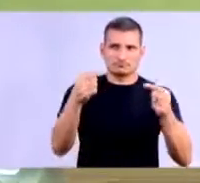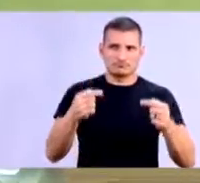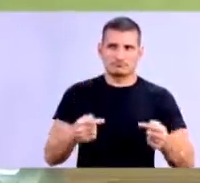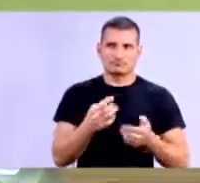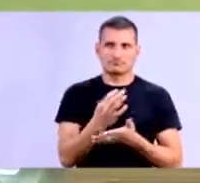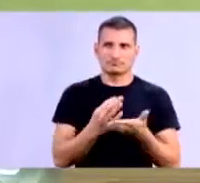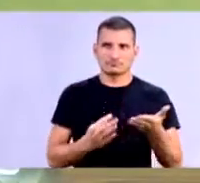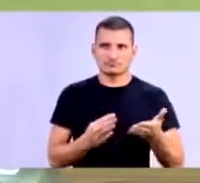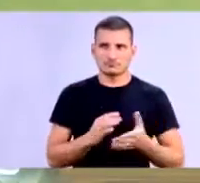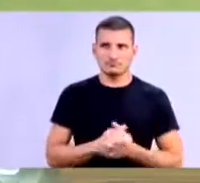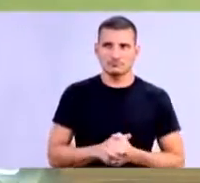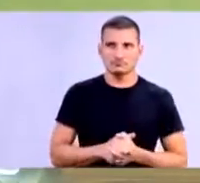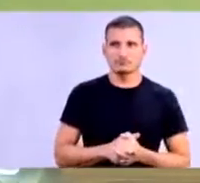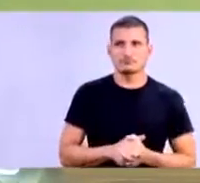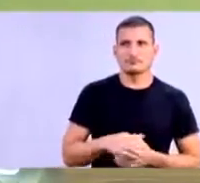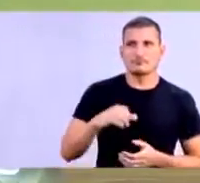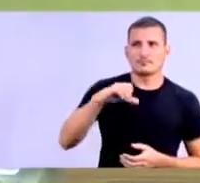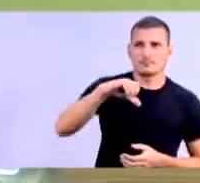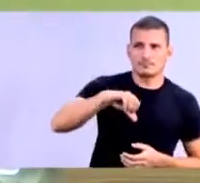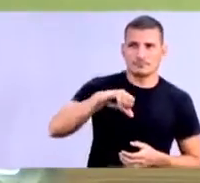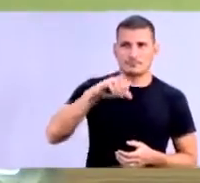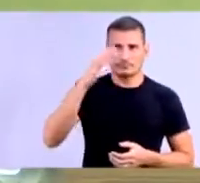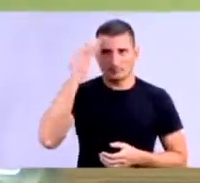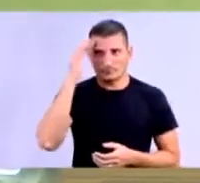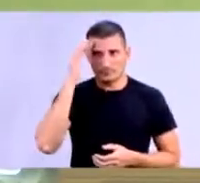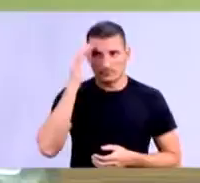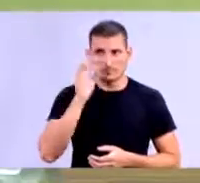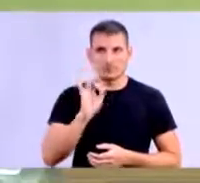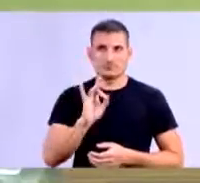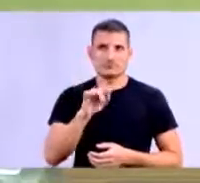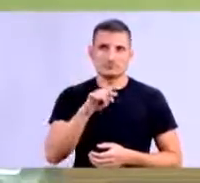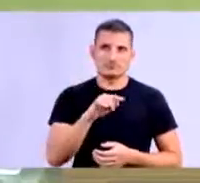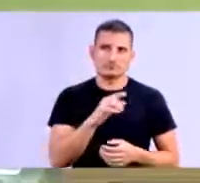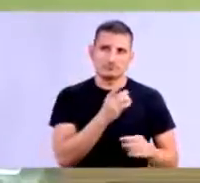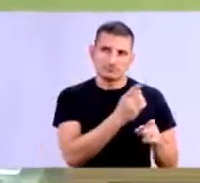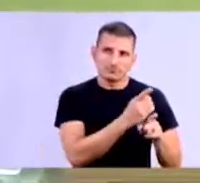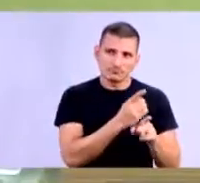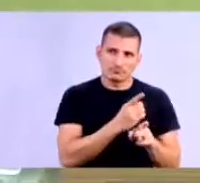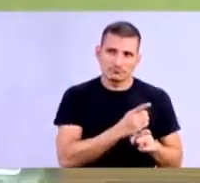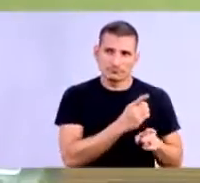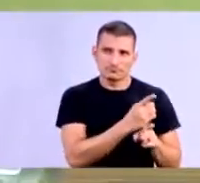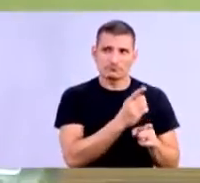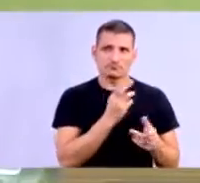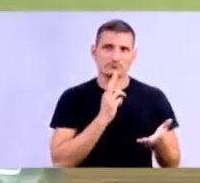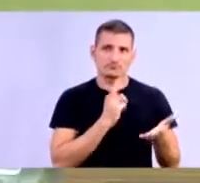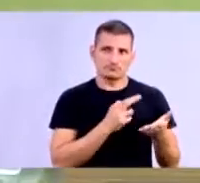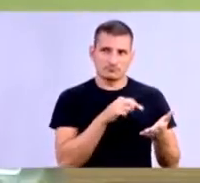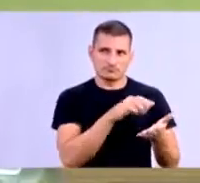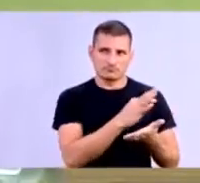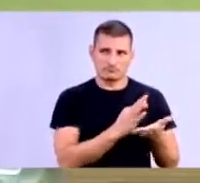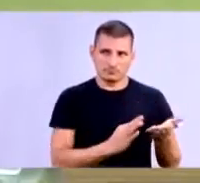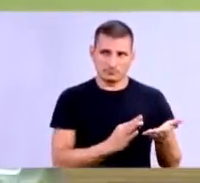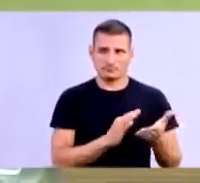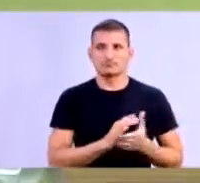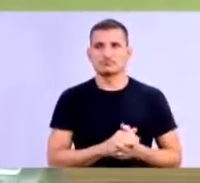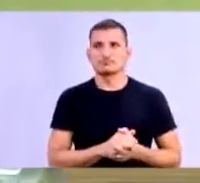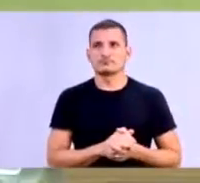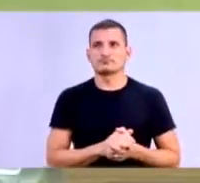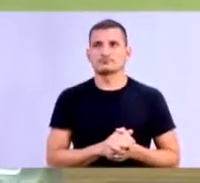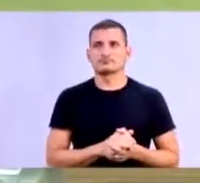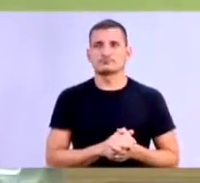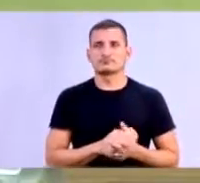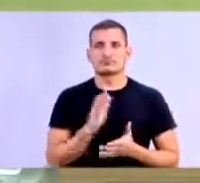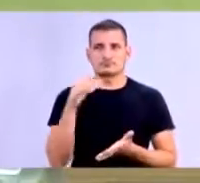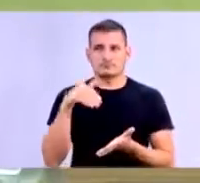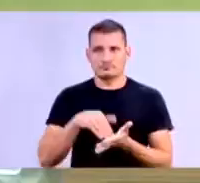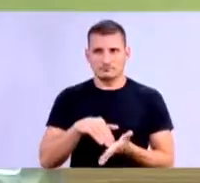texto. 9 era de compreensão, porque era só você buscar as respostas que estavam no texto. Já a